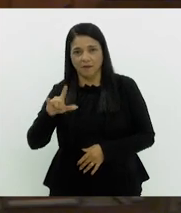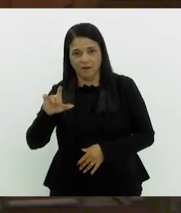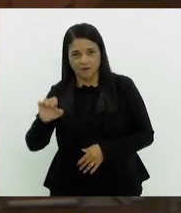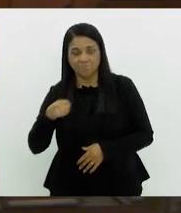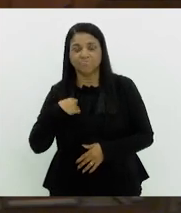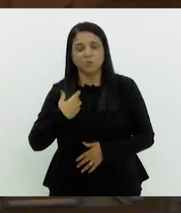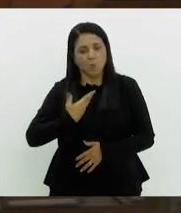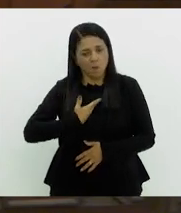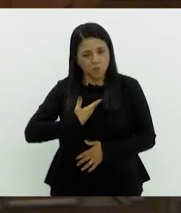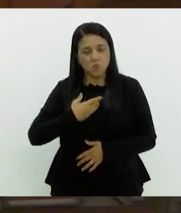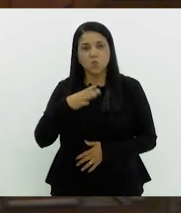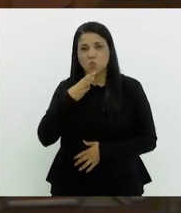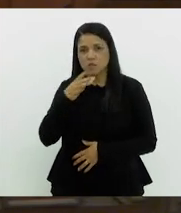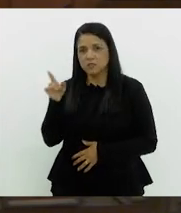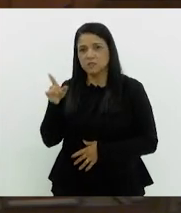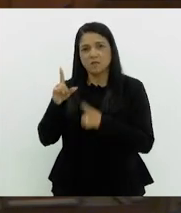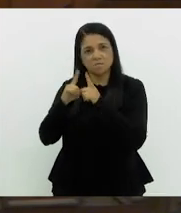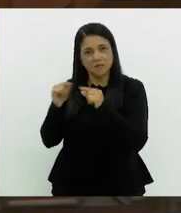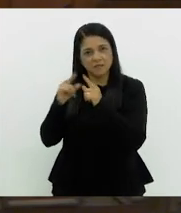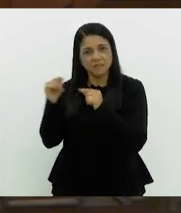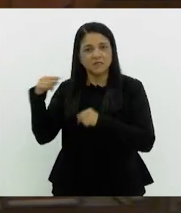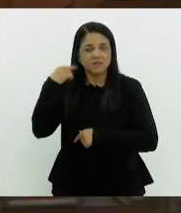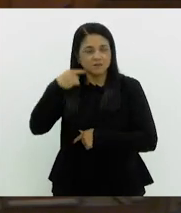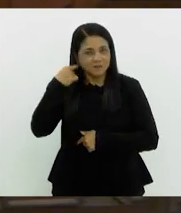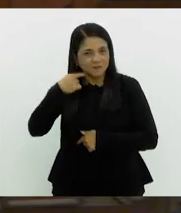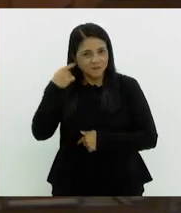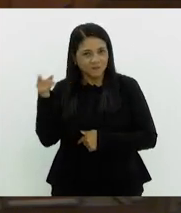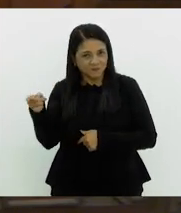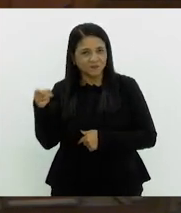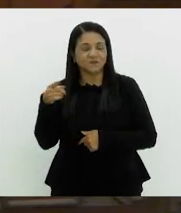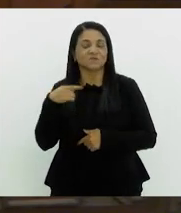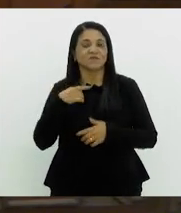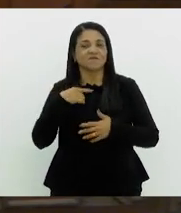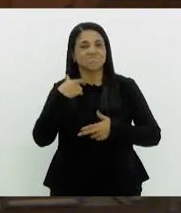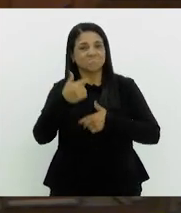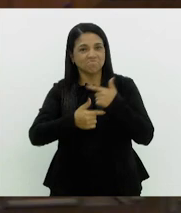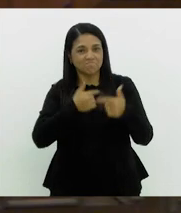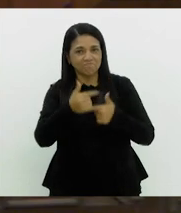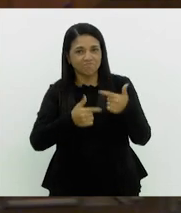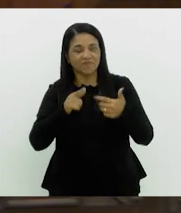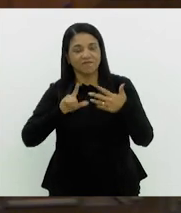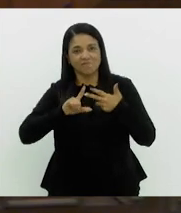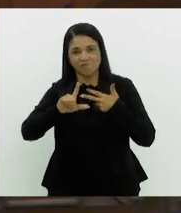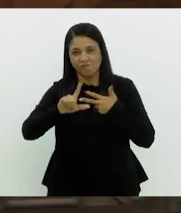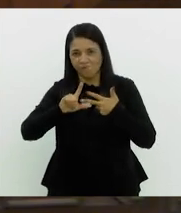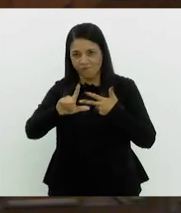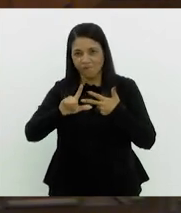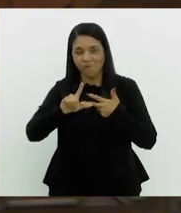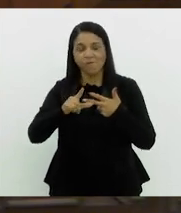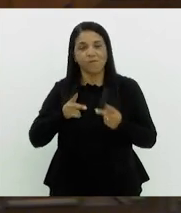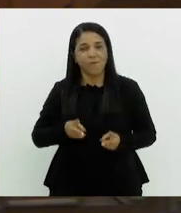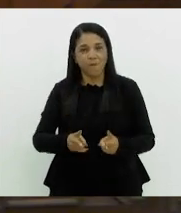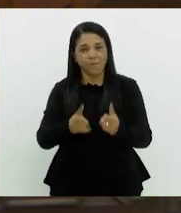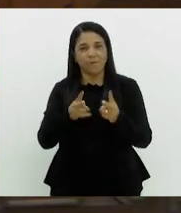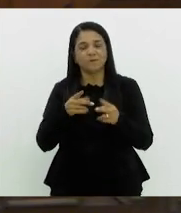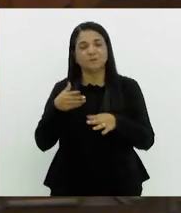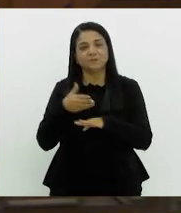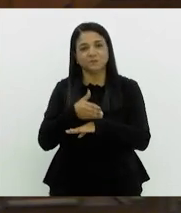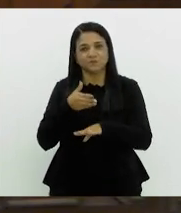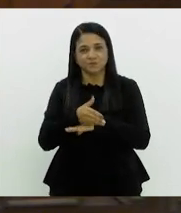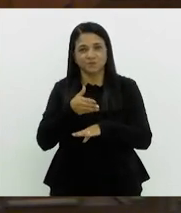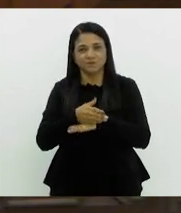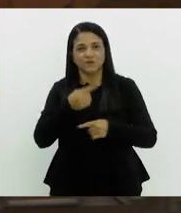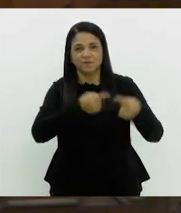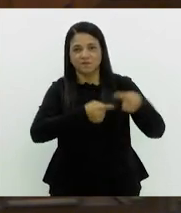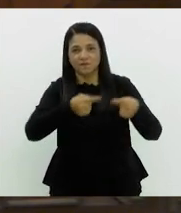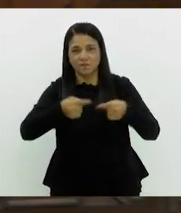honra de conhecer nessa jornada da advocacia legislativa e que está sempre presente em todos os debates que dizem respeito